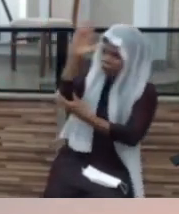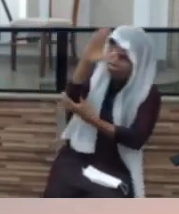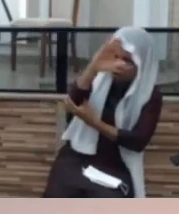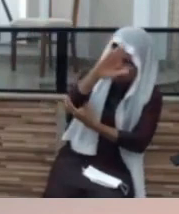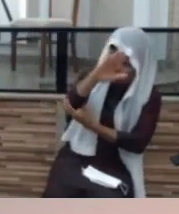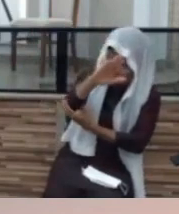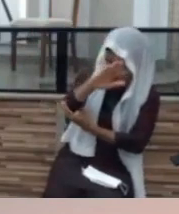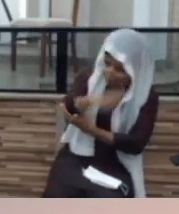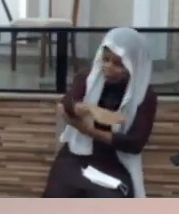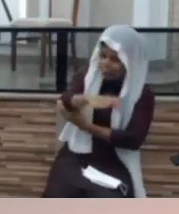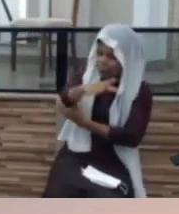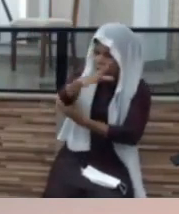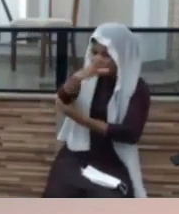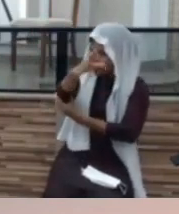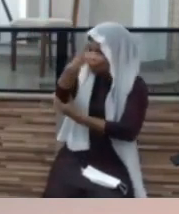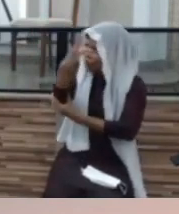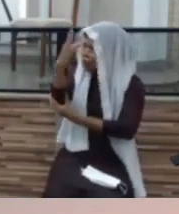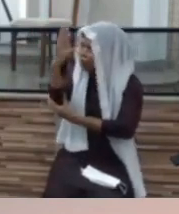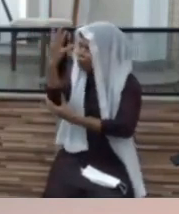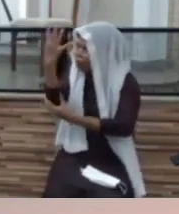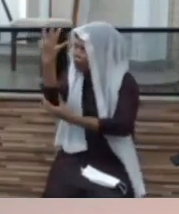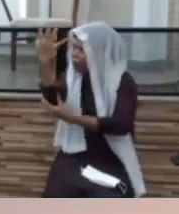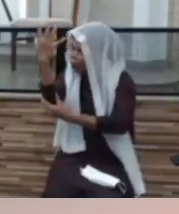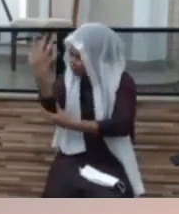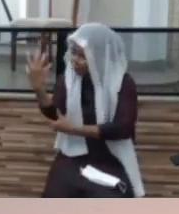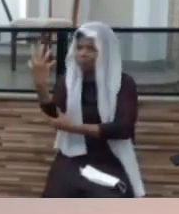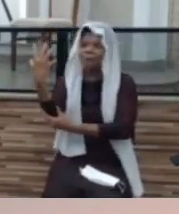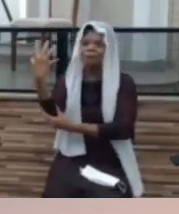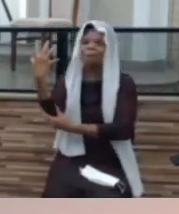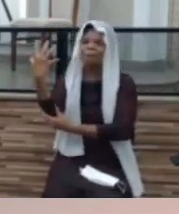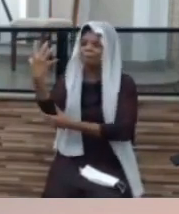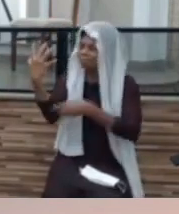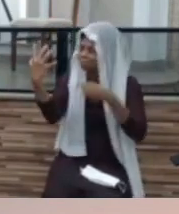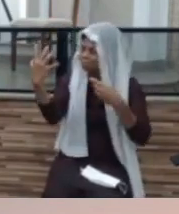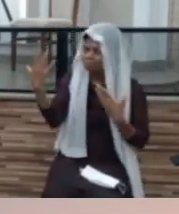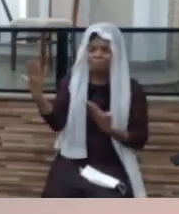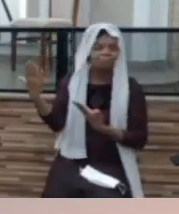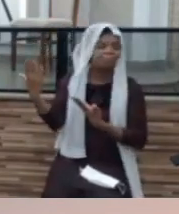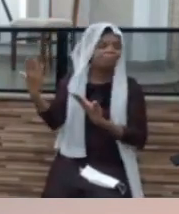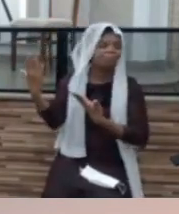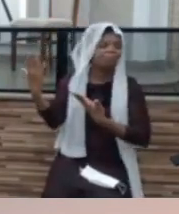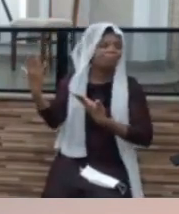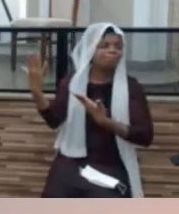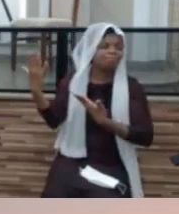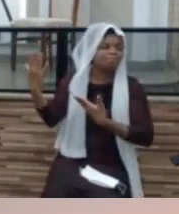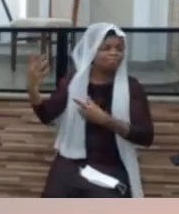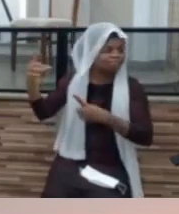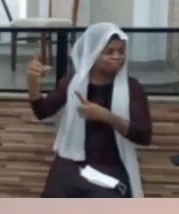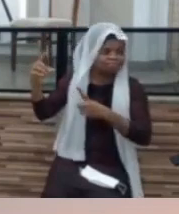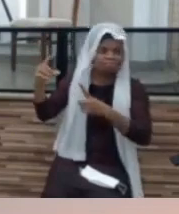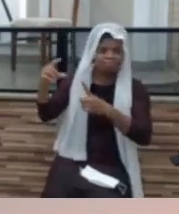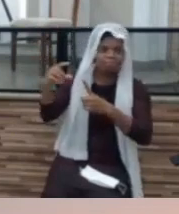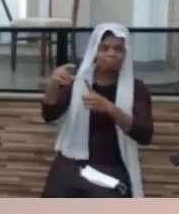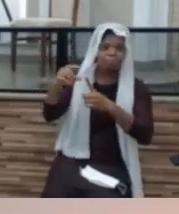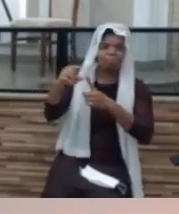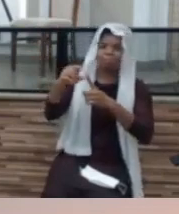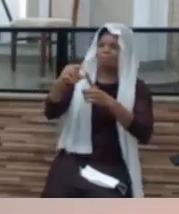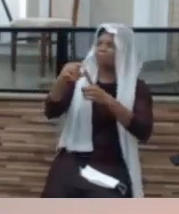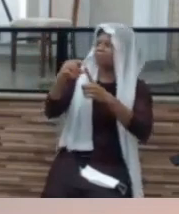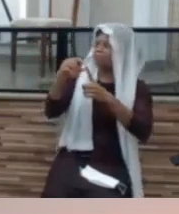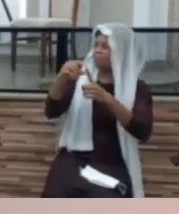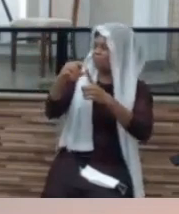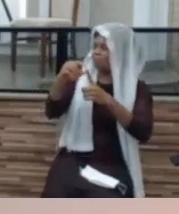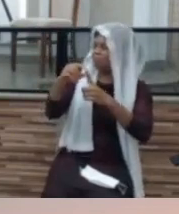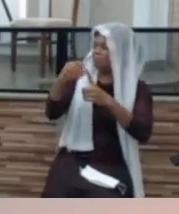tira desse lugar. Santo é o nome do Senhor. Essa é a palavra, irmãos. Neemias fez uma